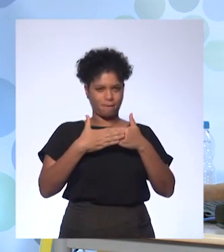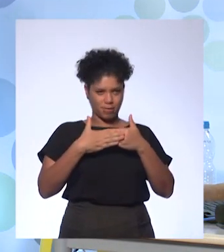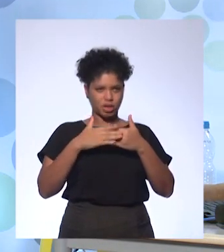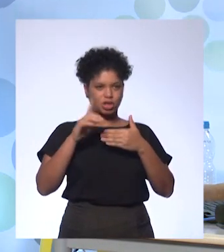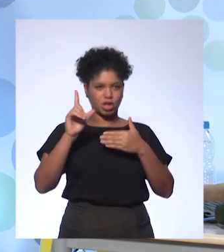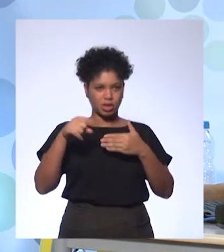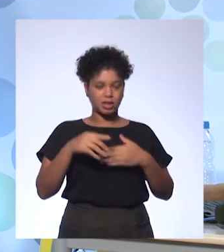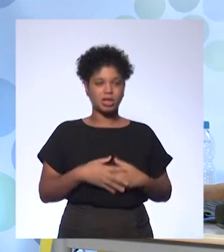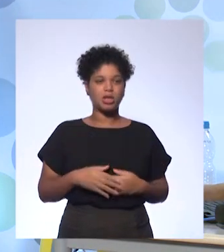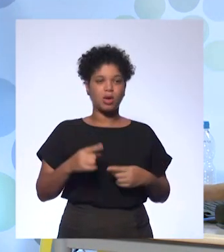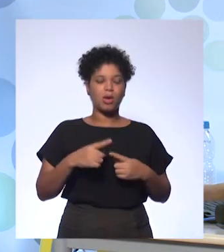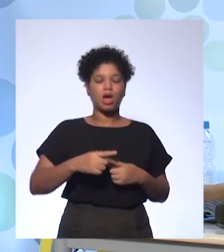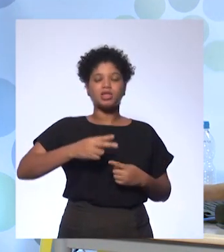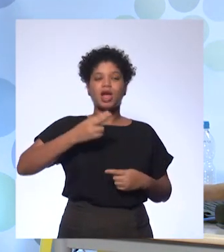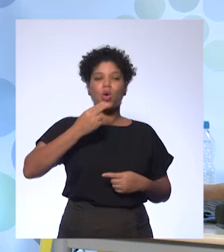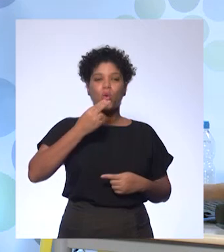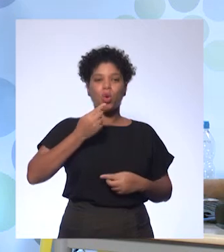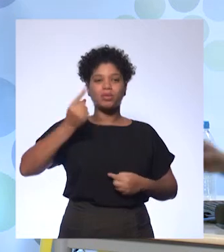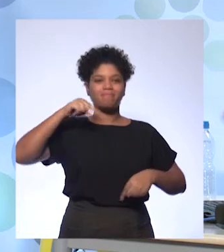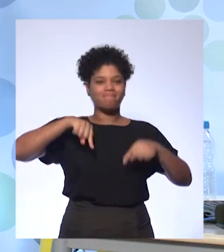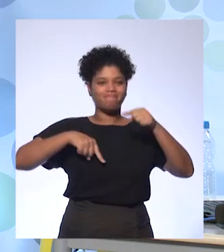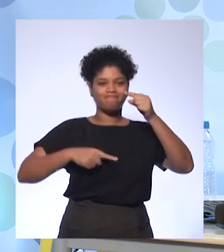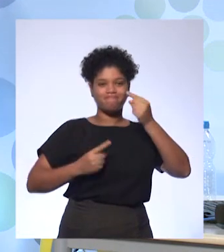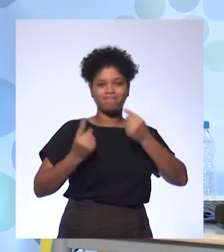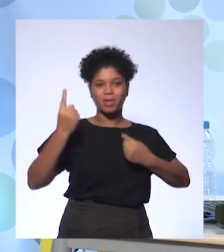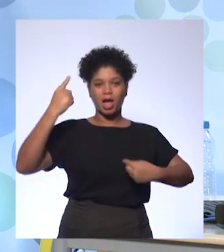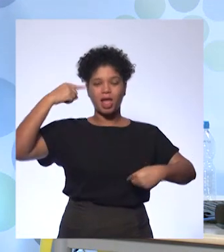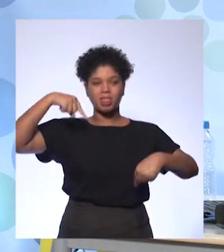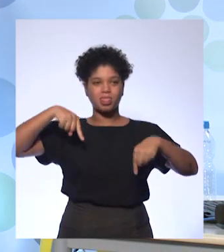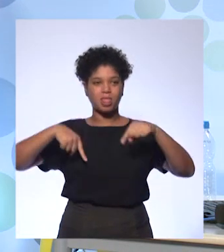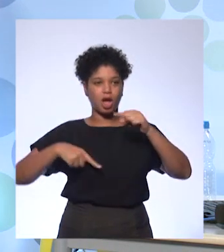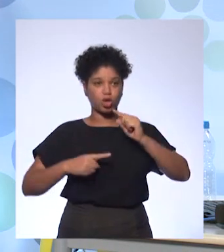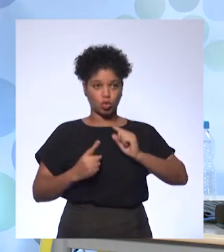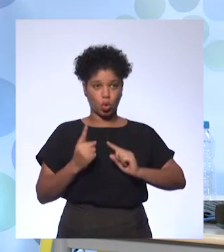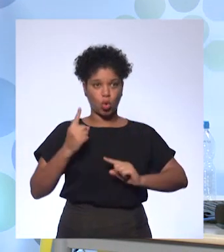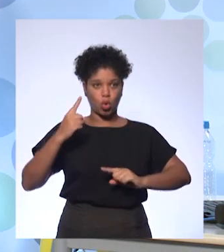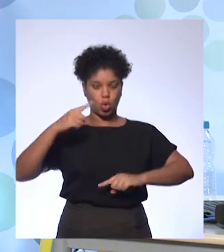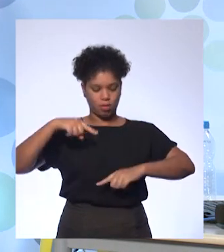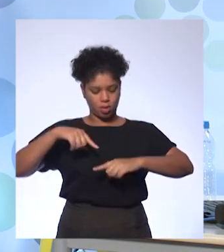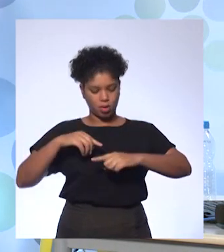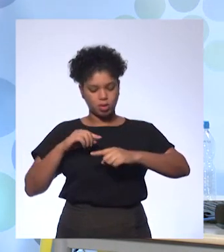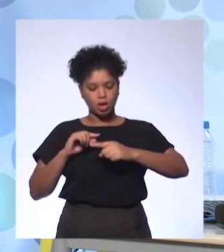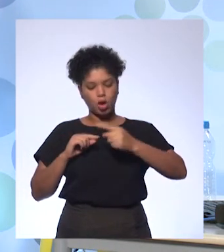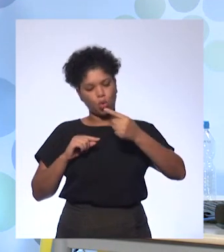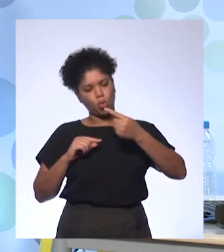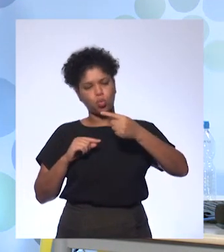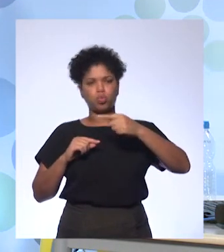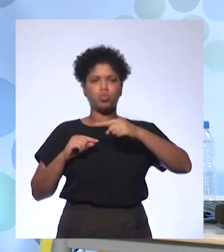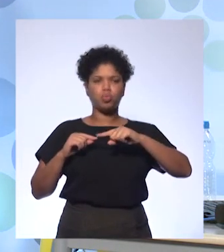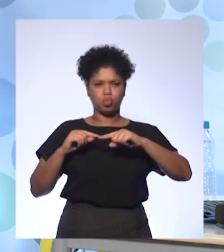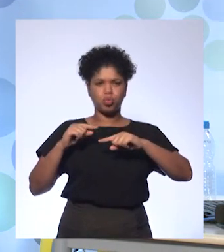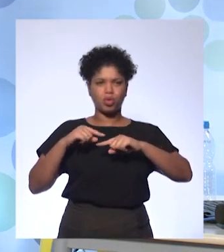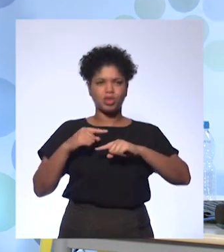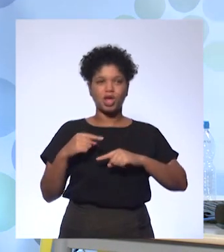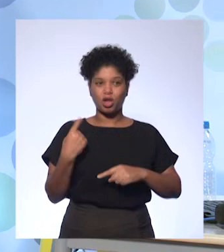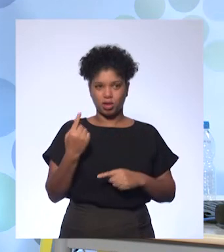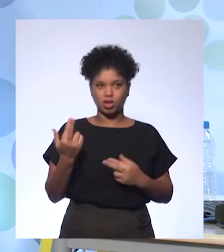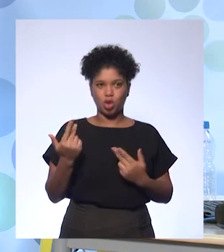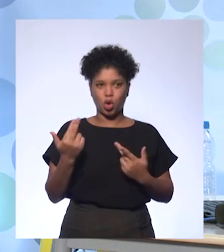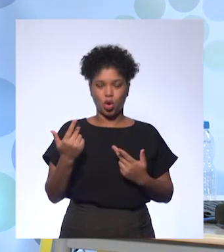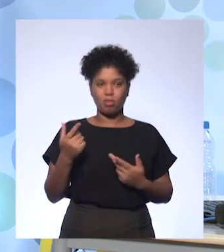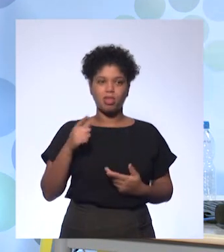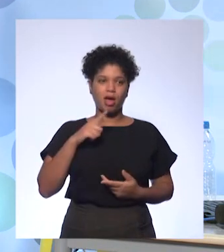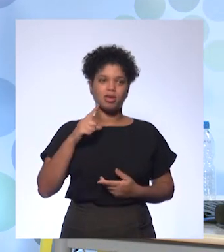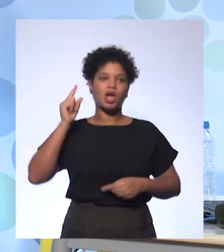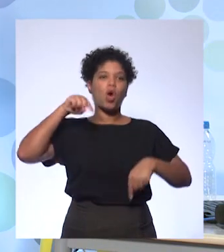Quando, né, os nutrientes ali que vão sendo circulados e vão sendo distribuídos, né, igual a gente, o nosso sangue ele